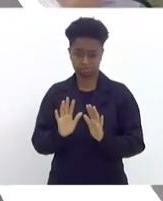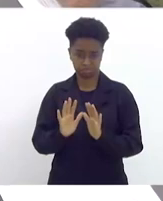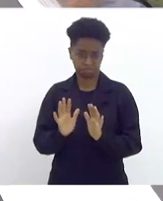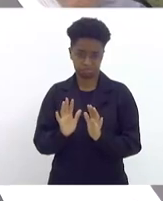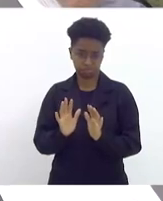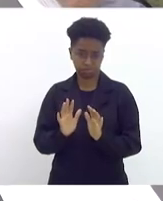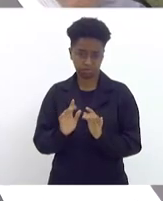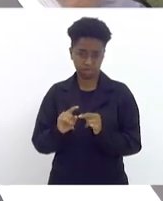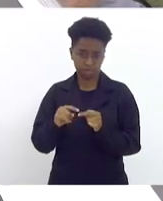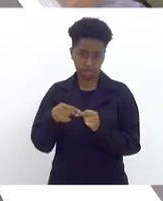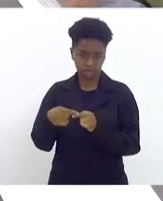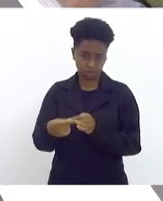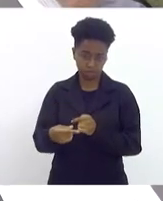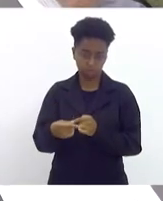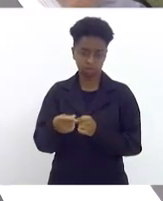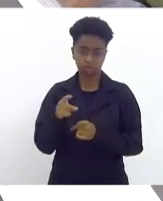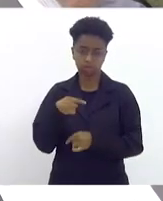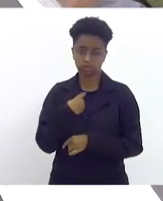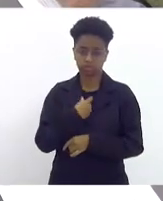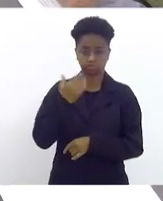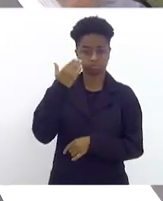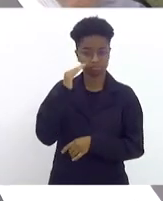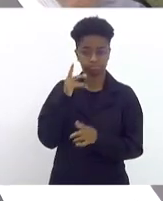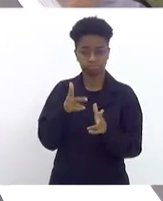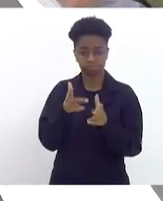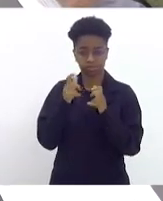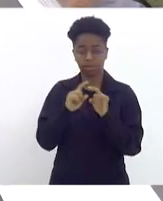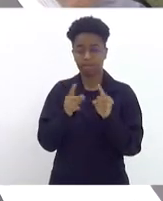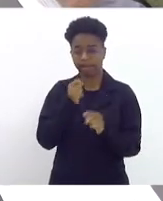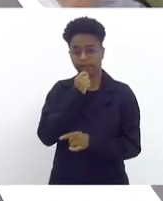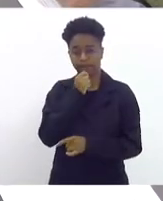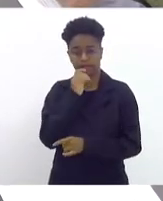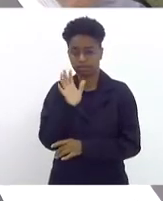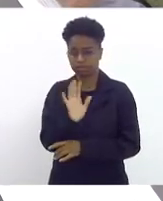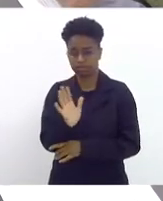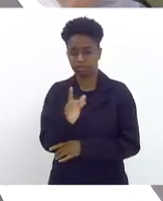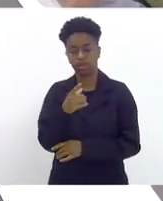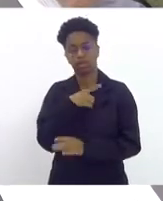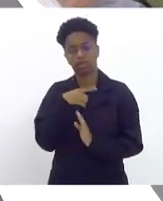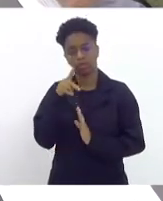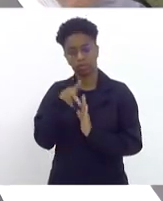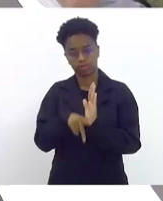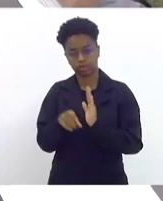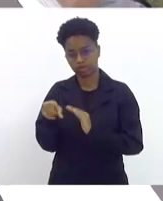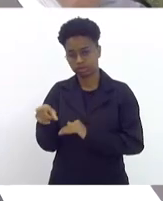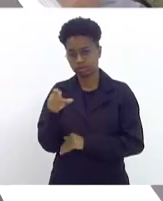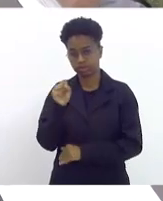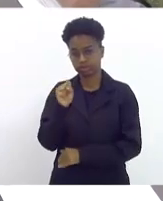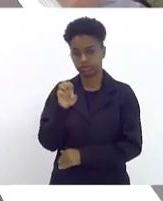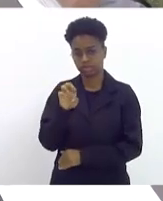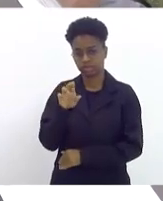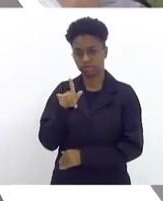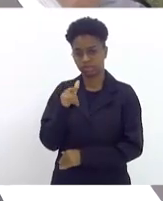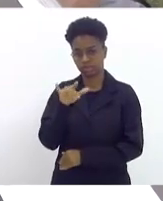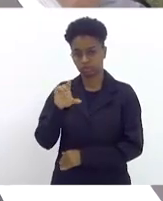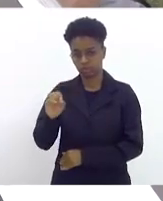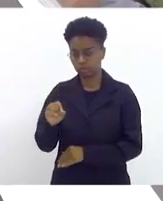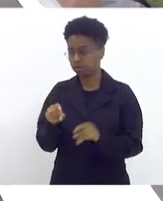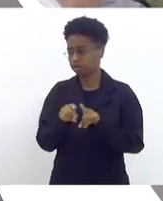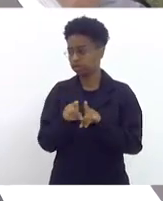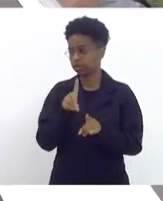formos firmar entendimento não tá firmado ainda porque tem um projeto do Dr Serginho tem deputado do deputado Vinícius